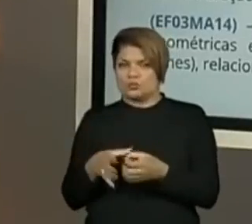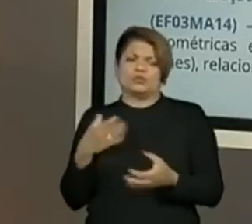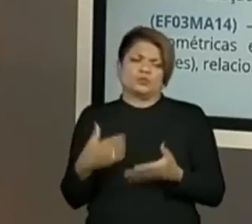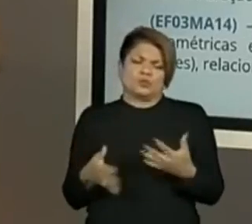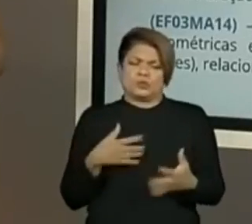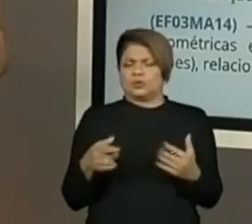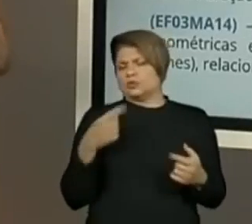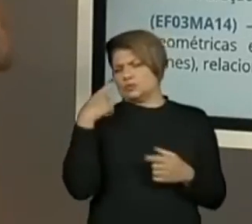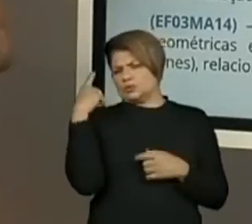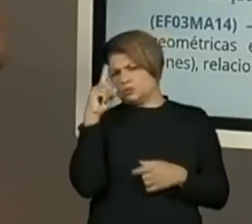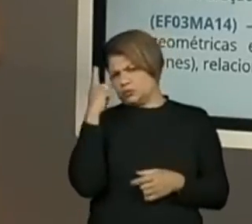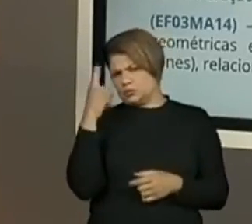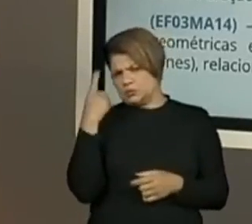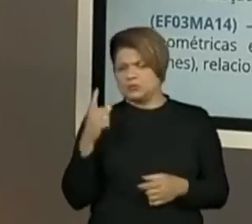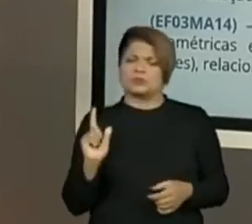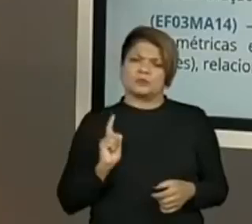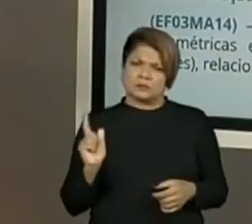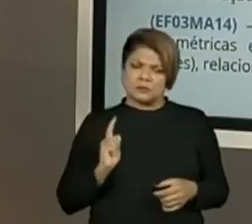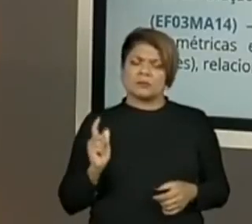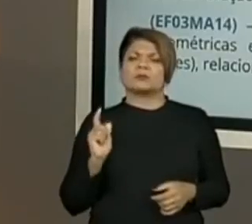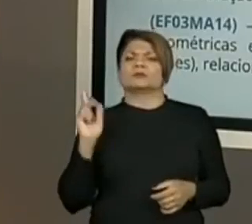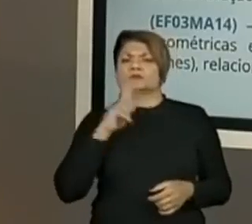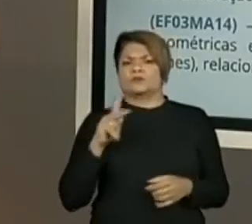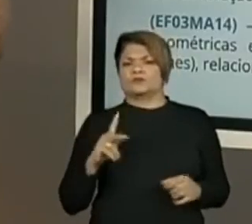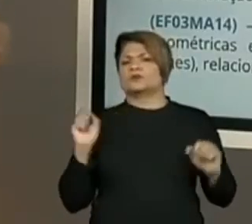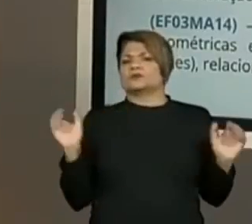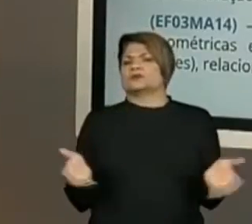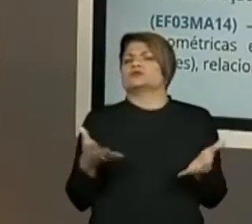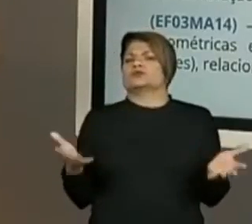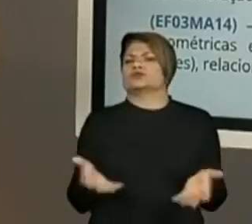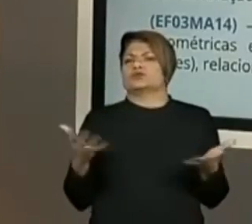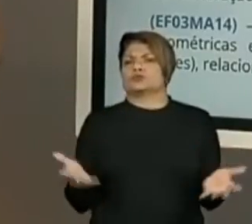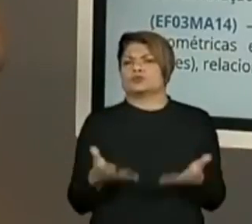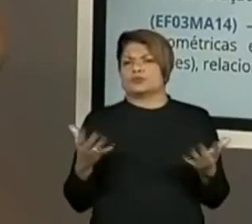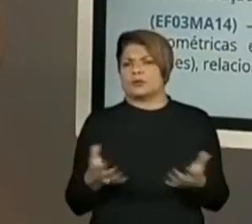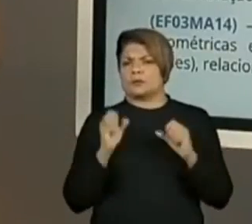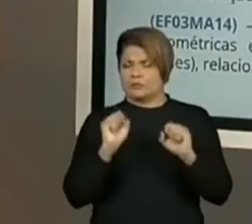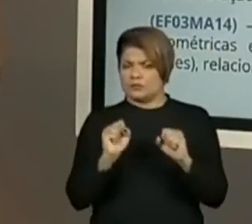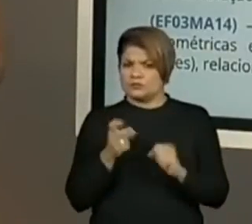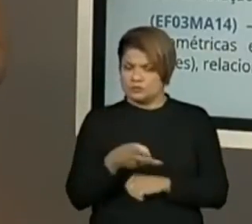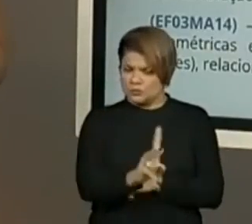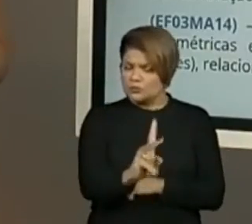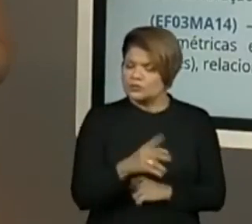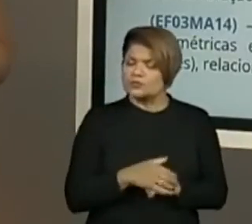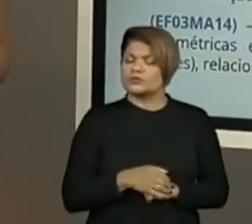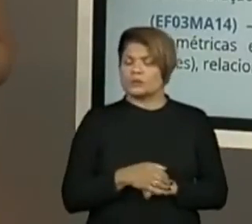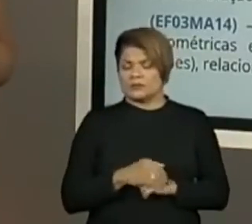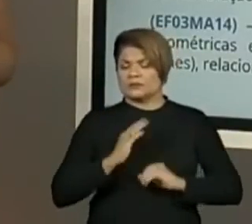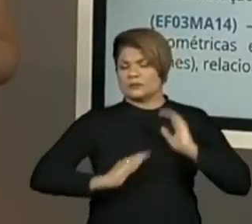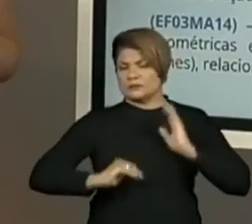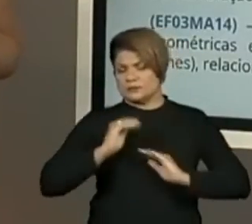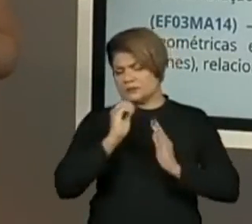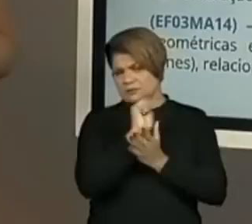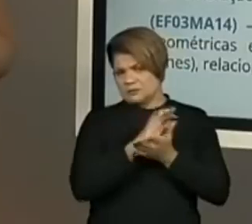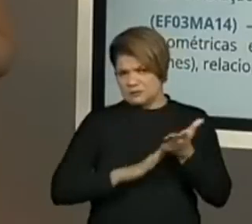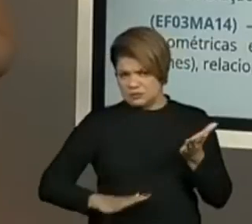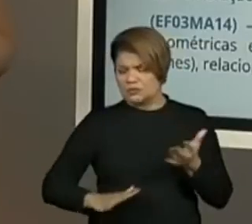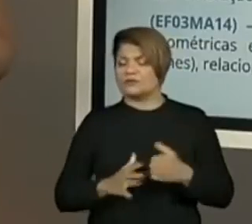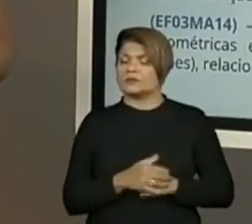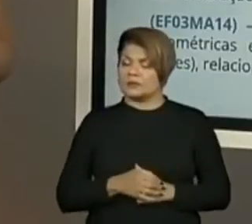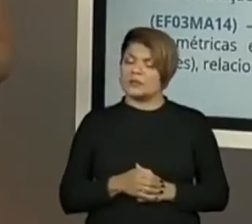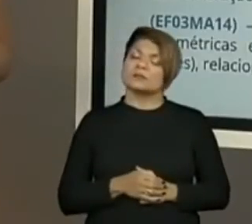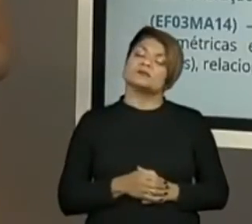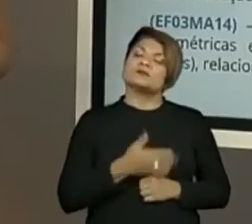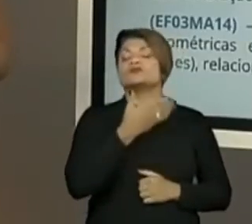têm, os professores podem estimular vocês a continuarem aí as atividades pelo chat de